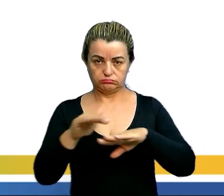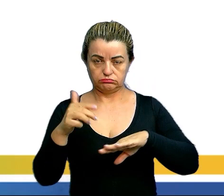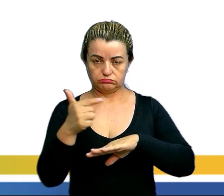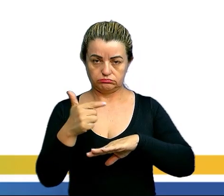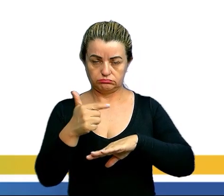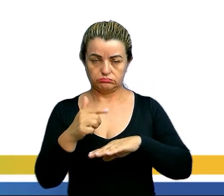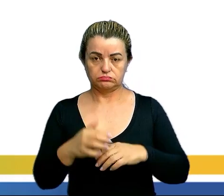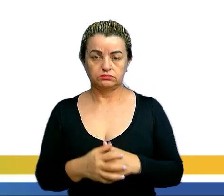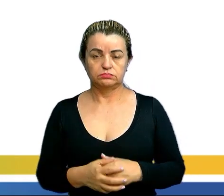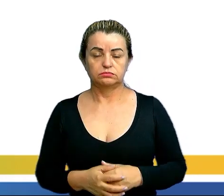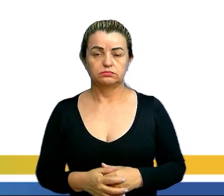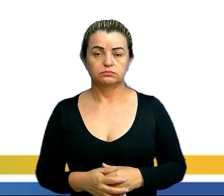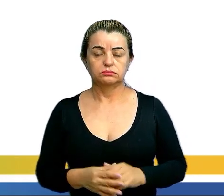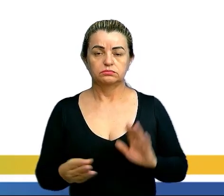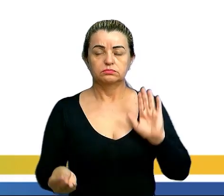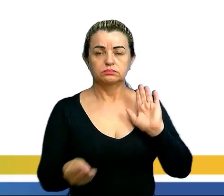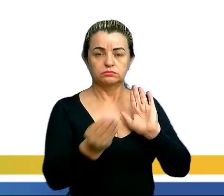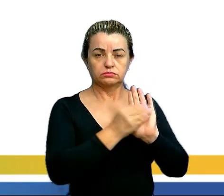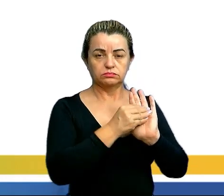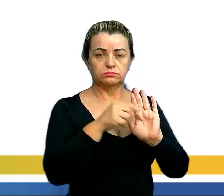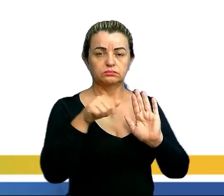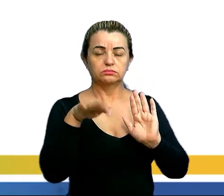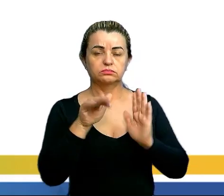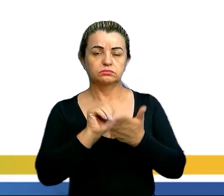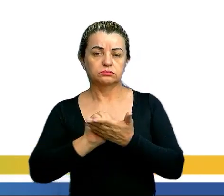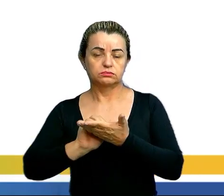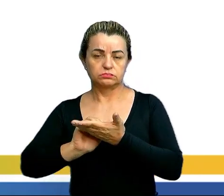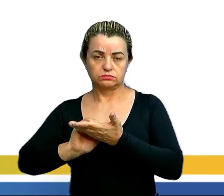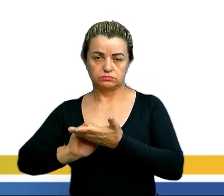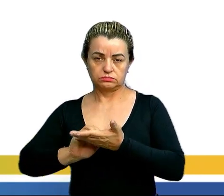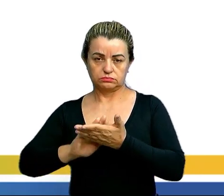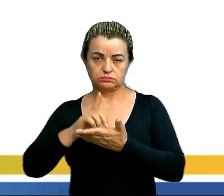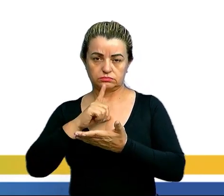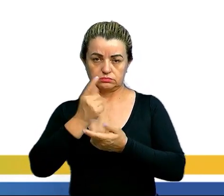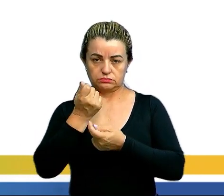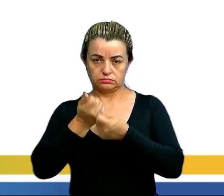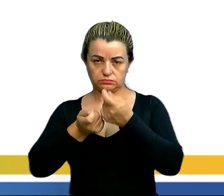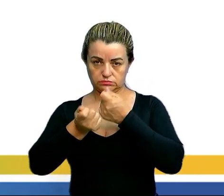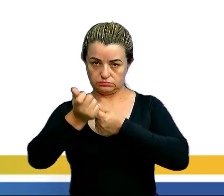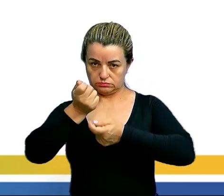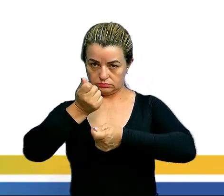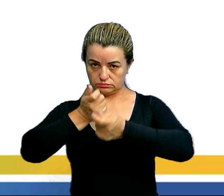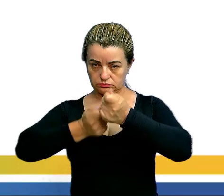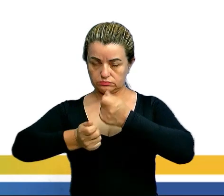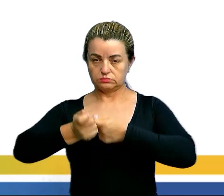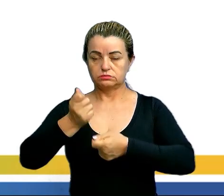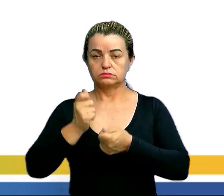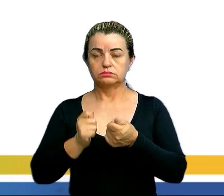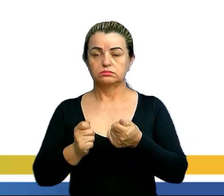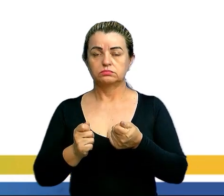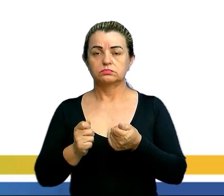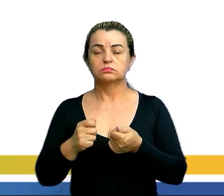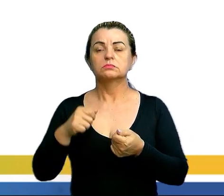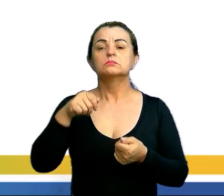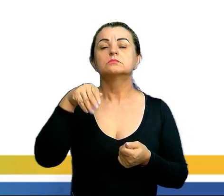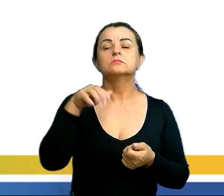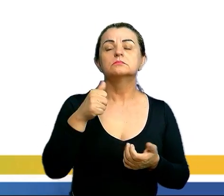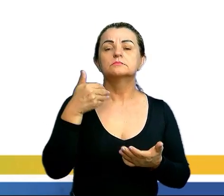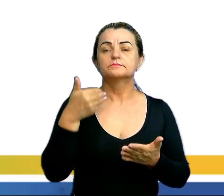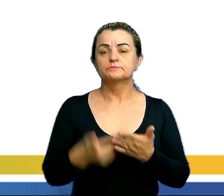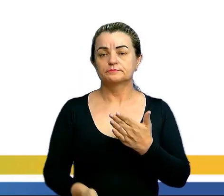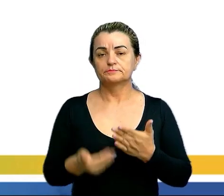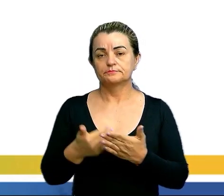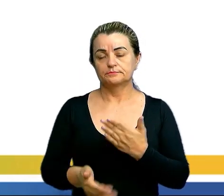Mundial, eles determinaram quem sairia lucrando, né, quem ganharia e quem perderia. Os